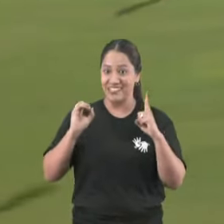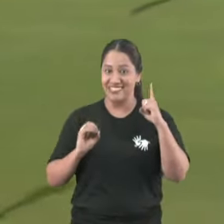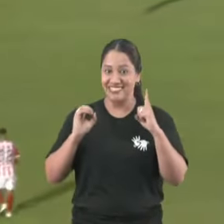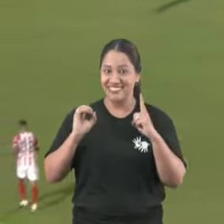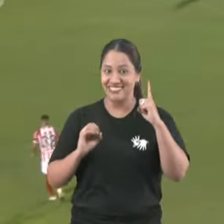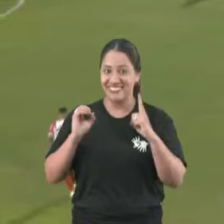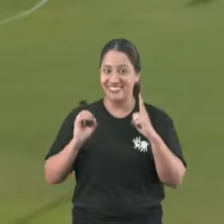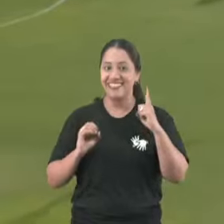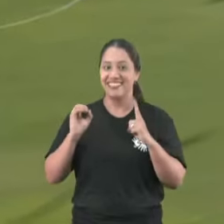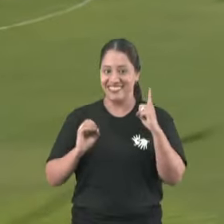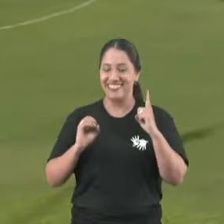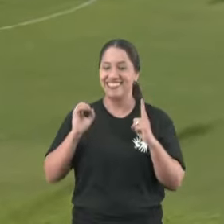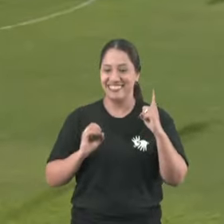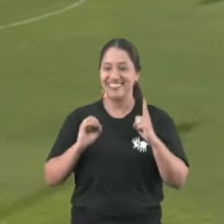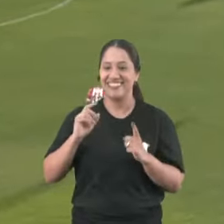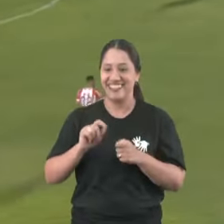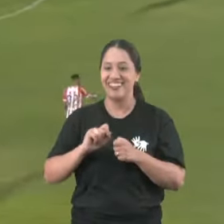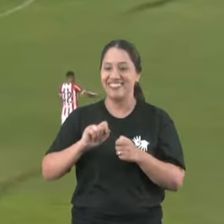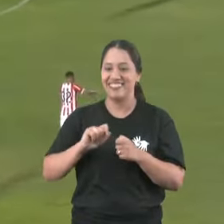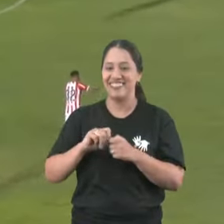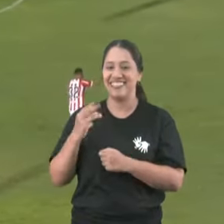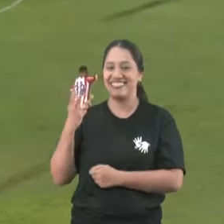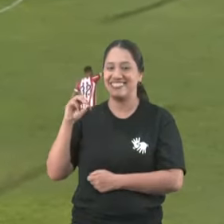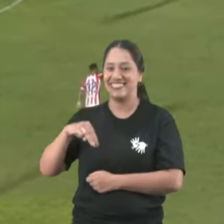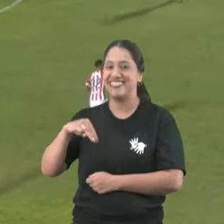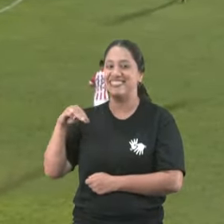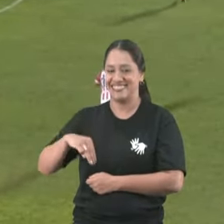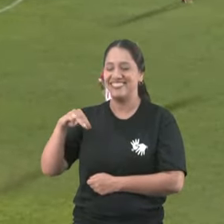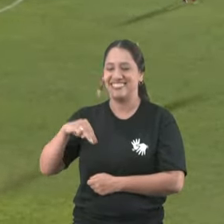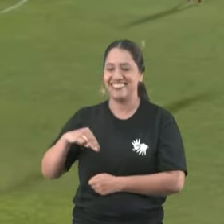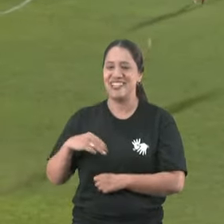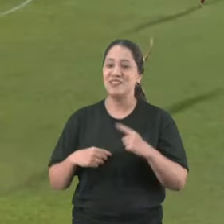Anselmo fez, aos 30, CRB 1 a 0.